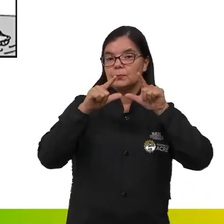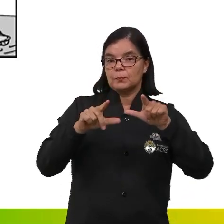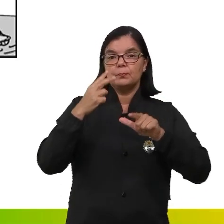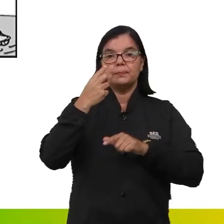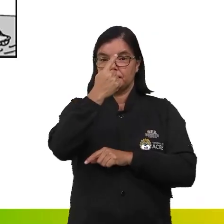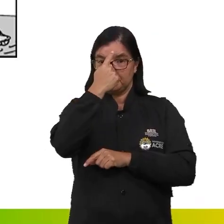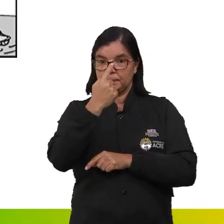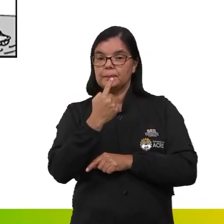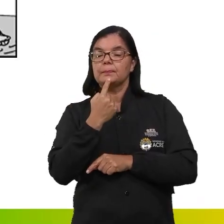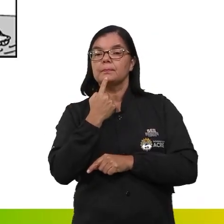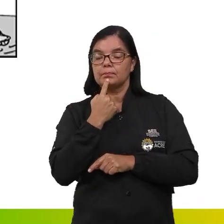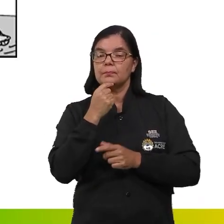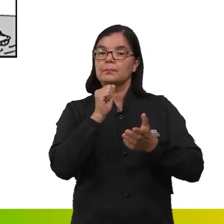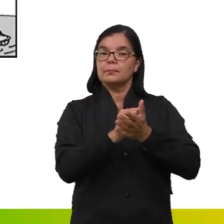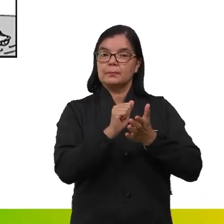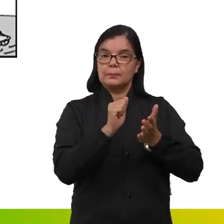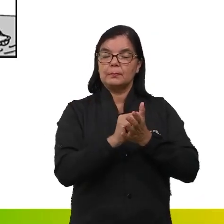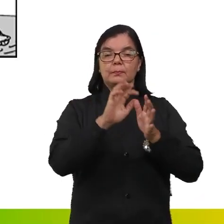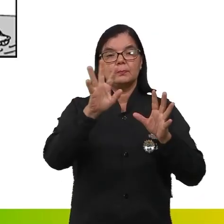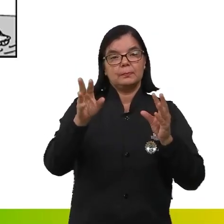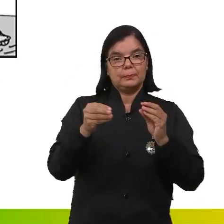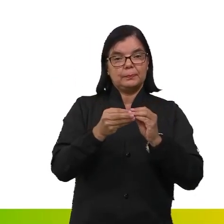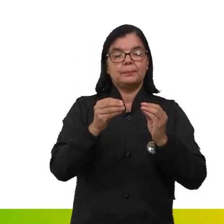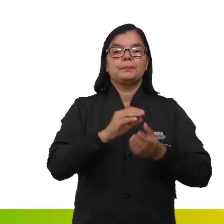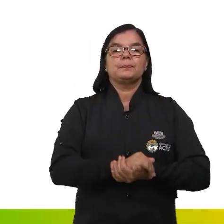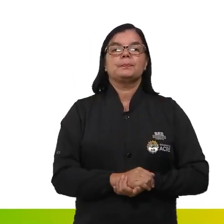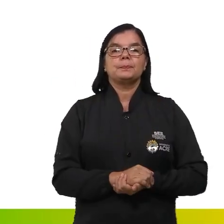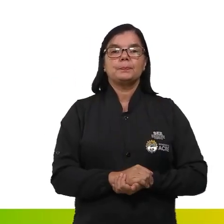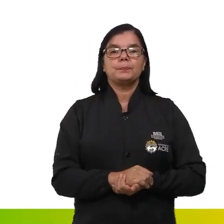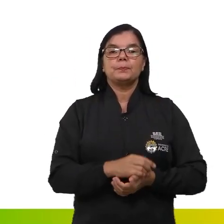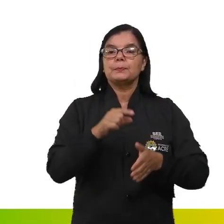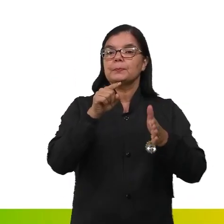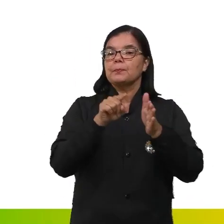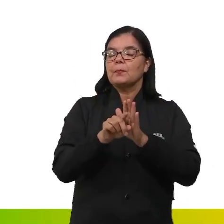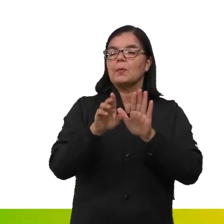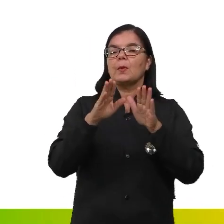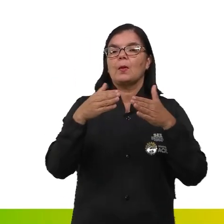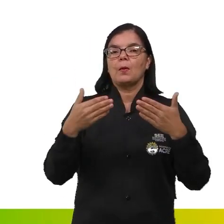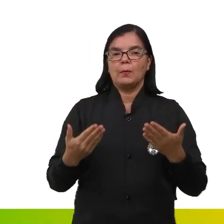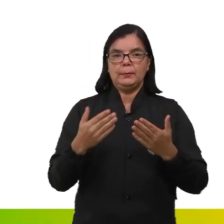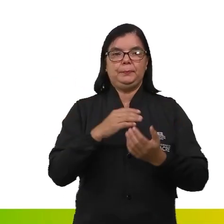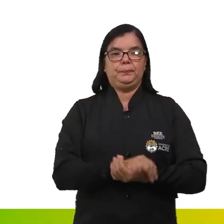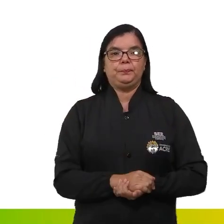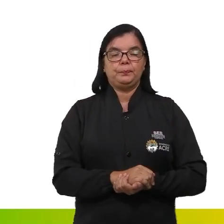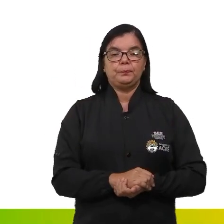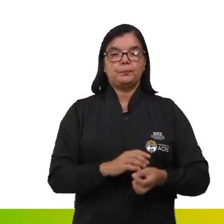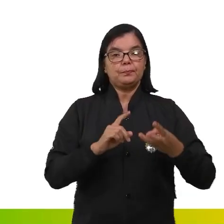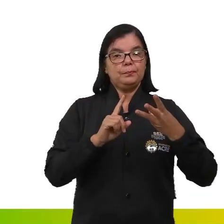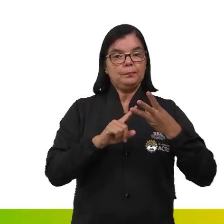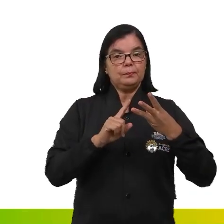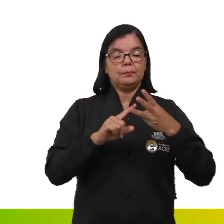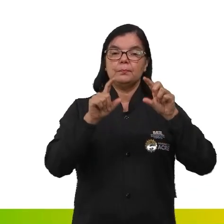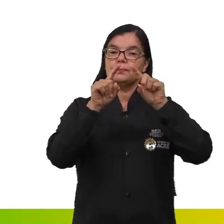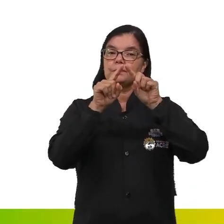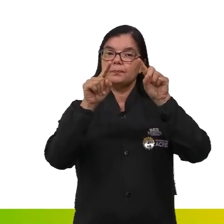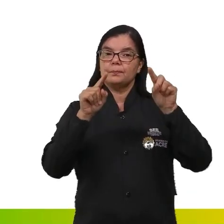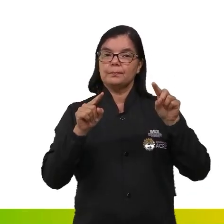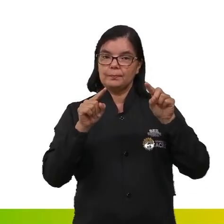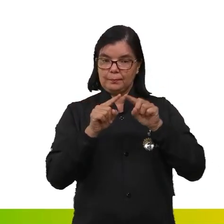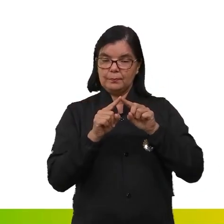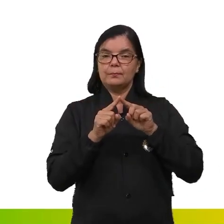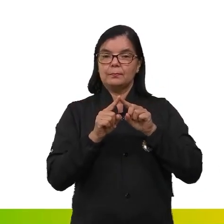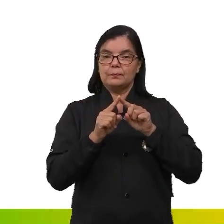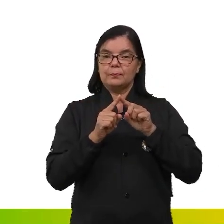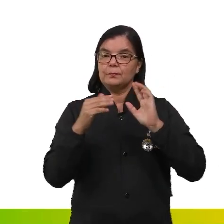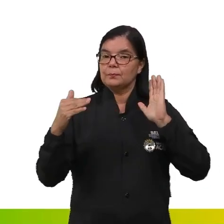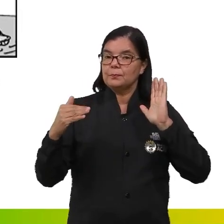não verbal, para a composição dessa tirinha. A pergunta é a seguinte, no terceiro quadrinho,